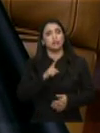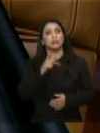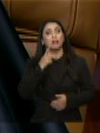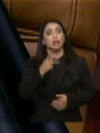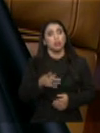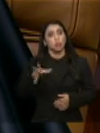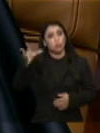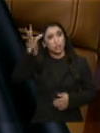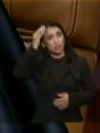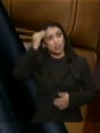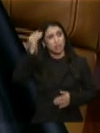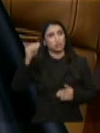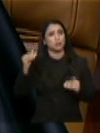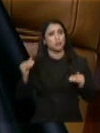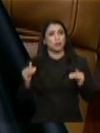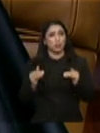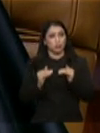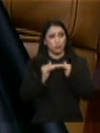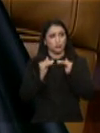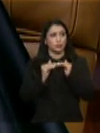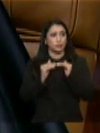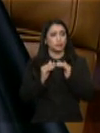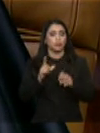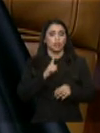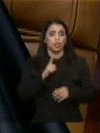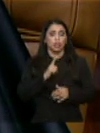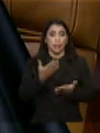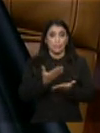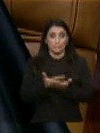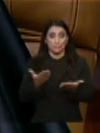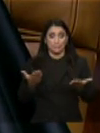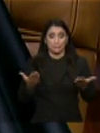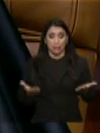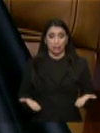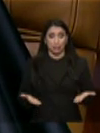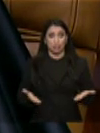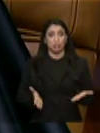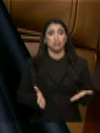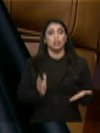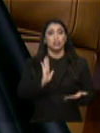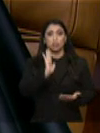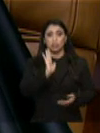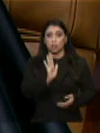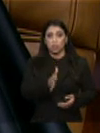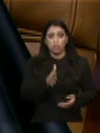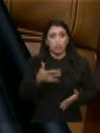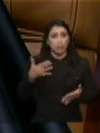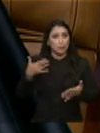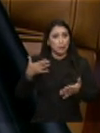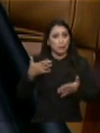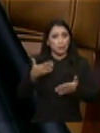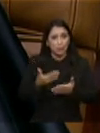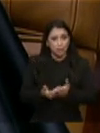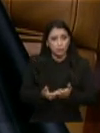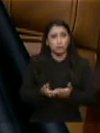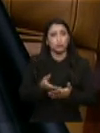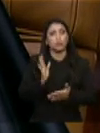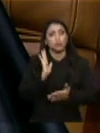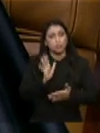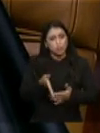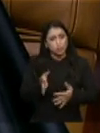que o entendimento acerca da perda automática de eficácia da coisa julgada em comento, em razão de decisão